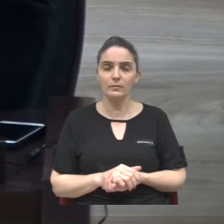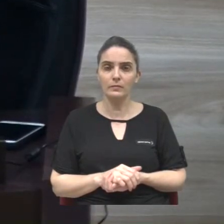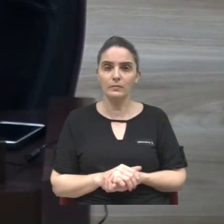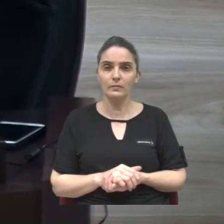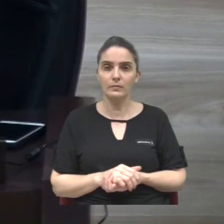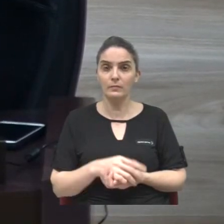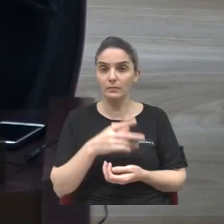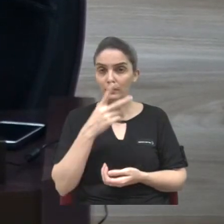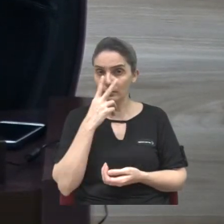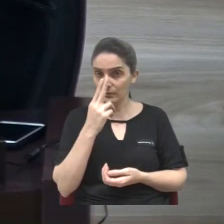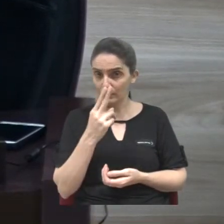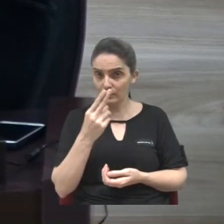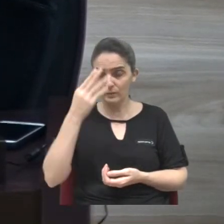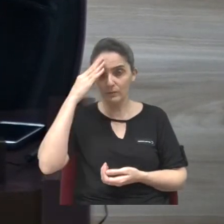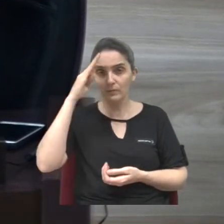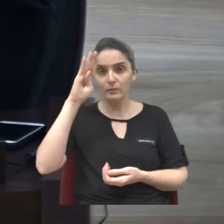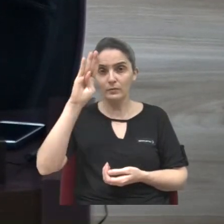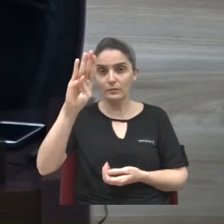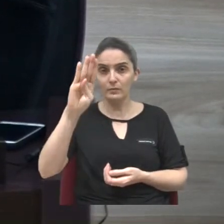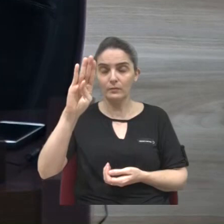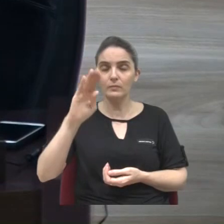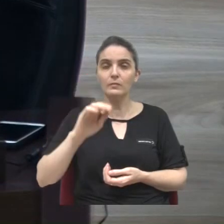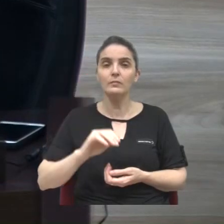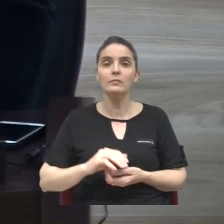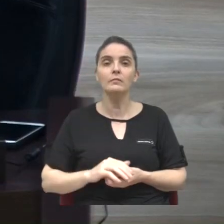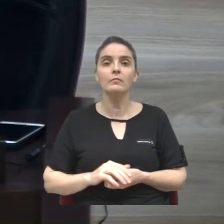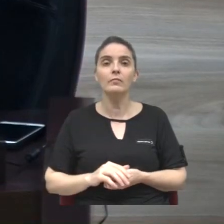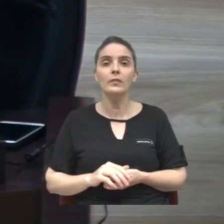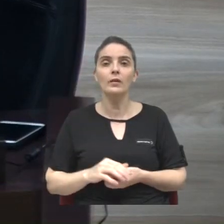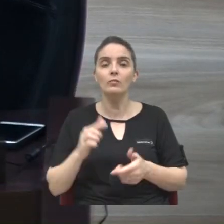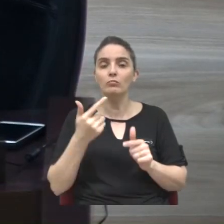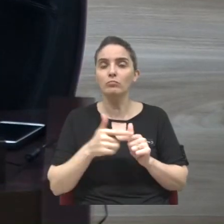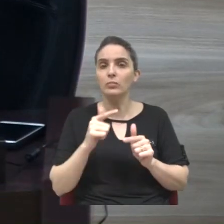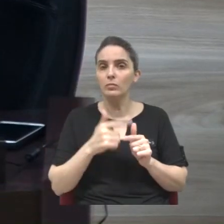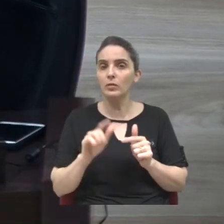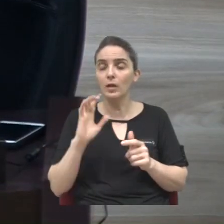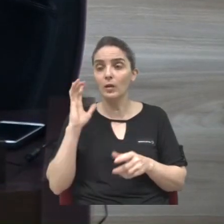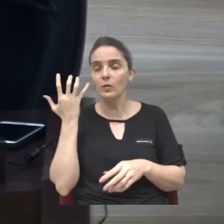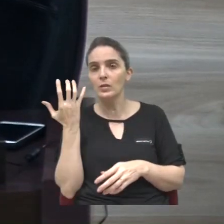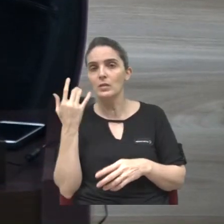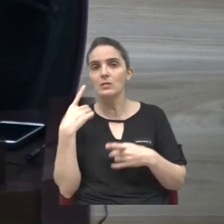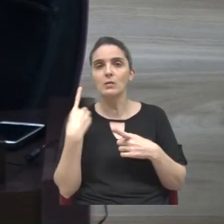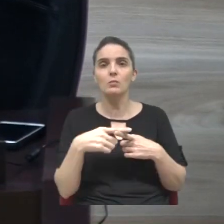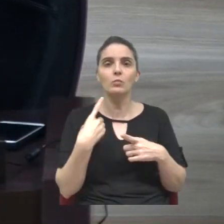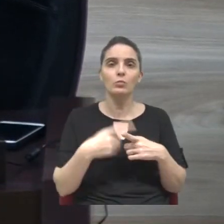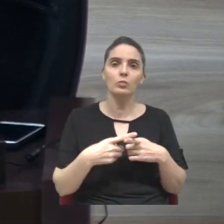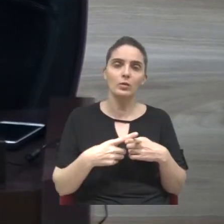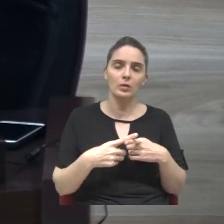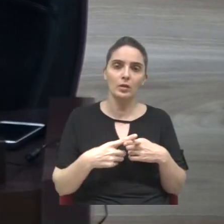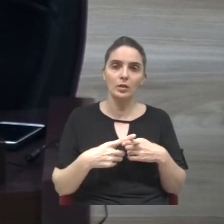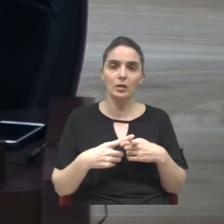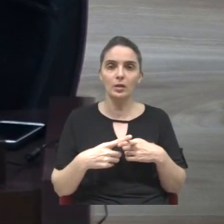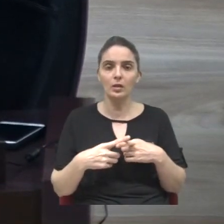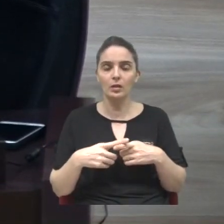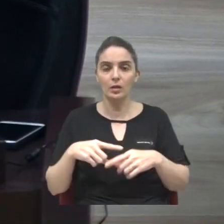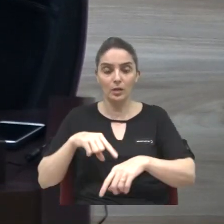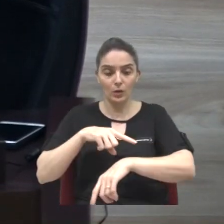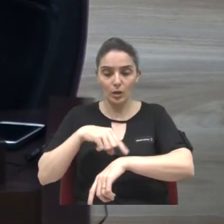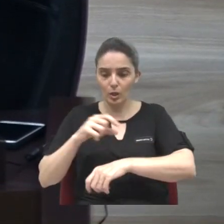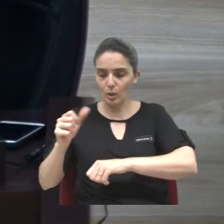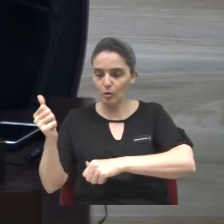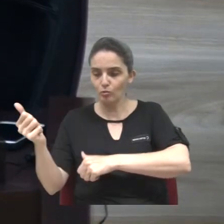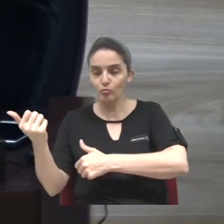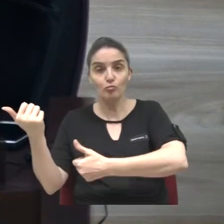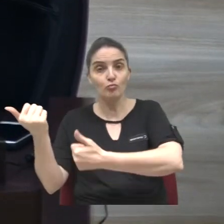principais motivos do aumento do valor das contas de água ocorria justamente por causa da troca desse equipamento, responsável